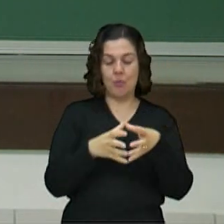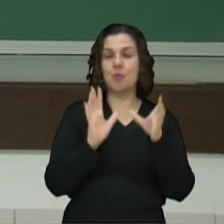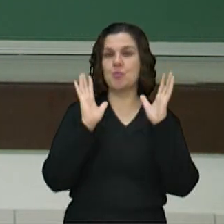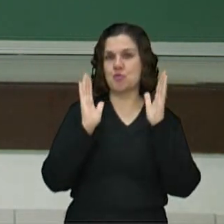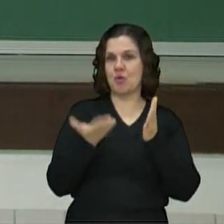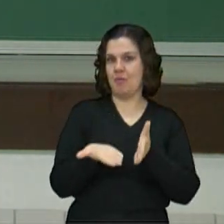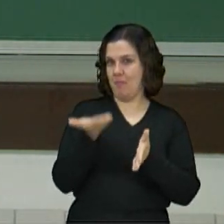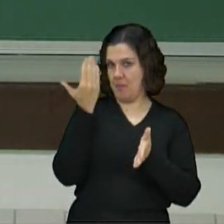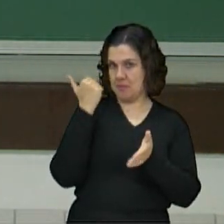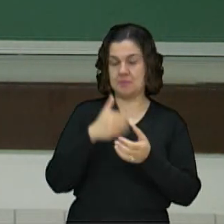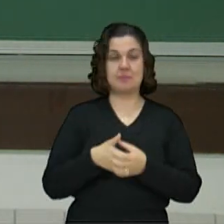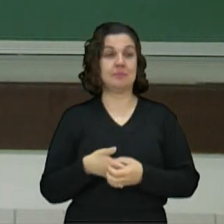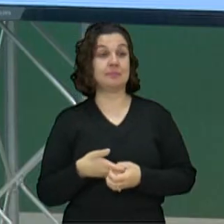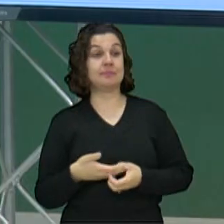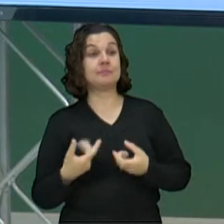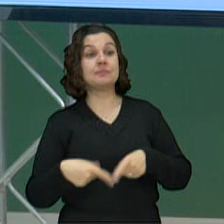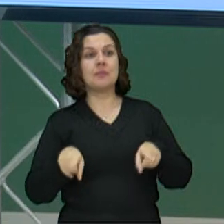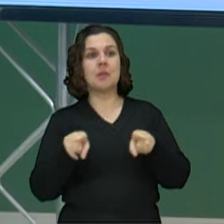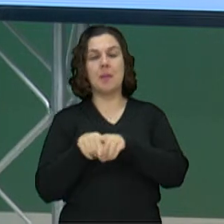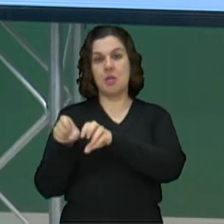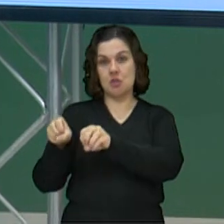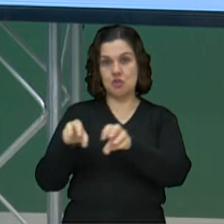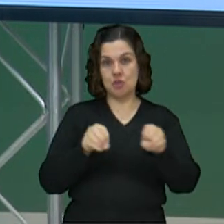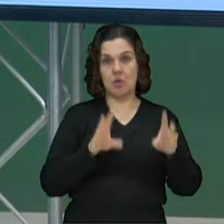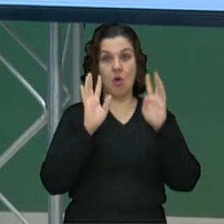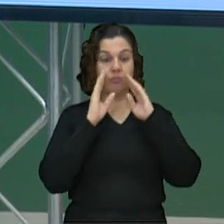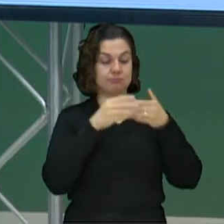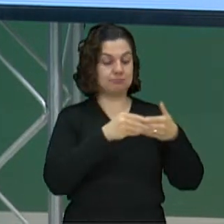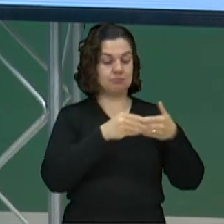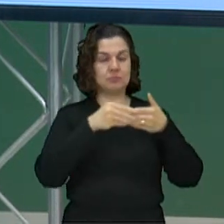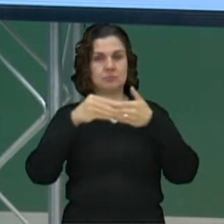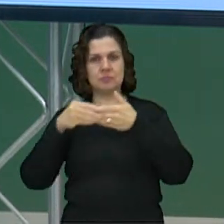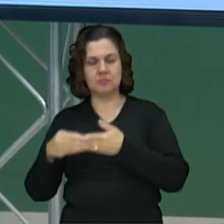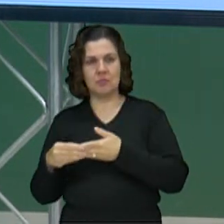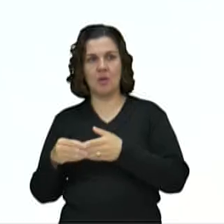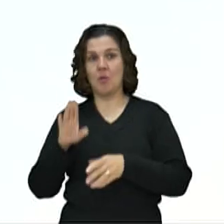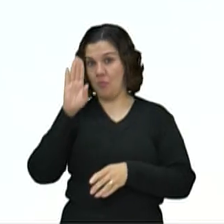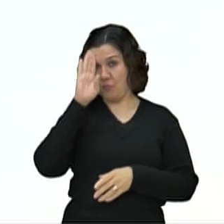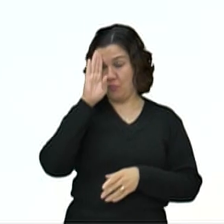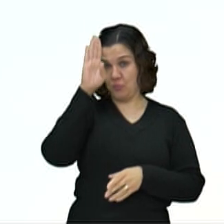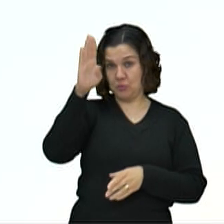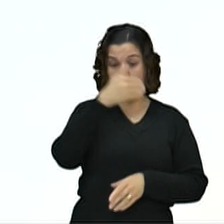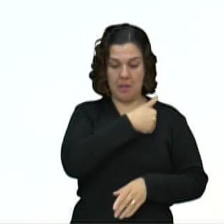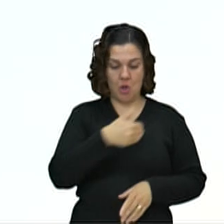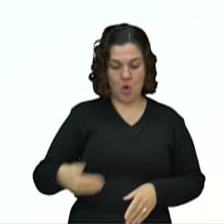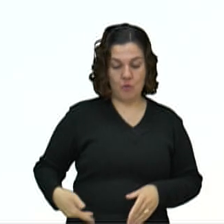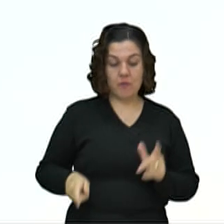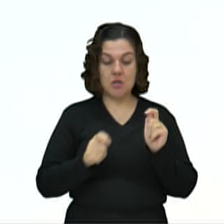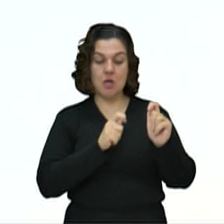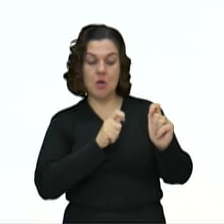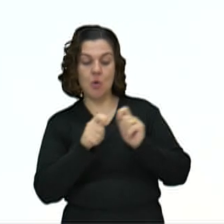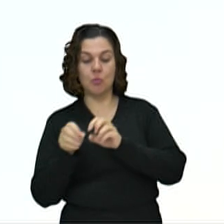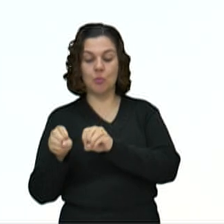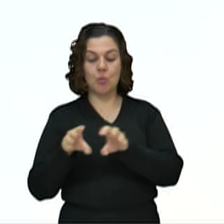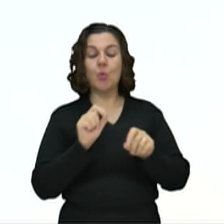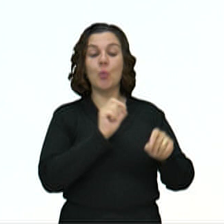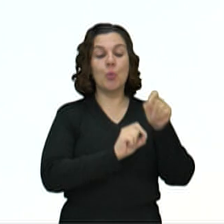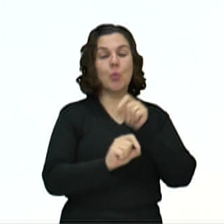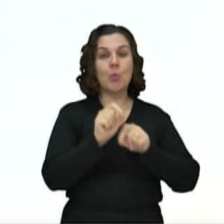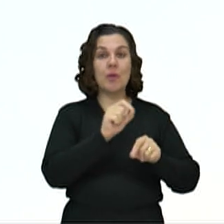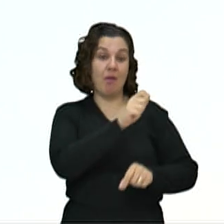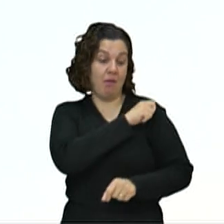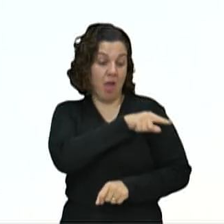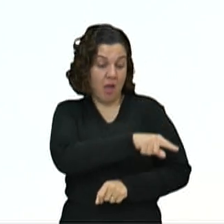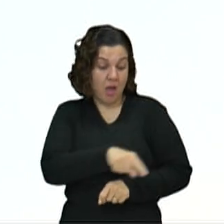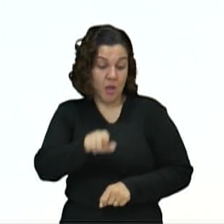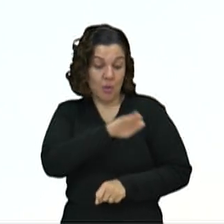já teve. Ainda, educação dirigida. Fundamental o governo ter controle sobre o que os